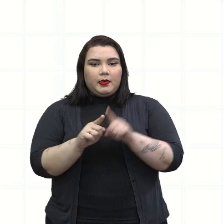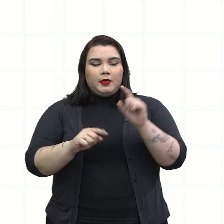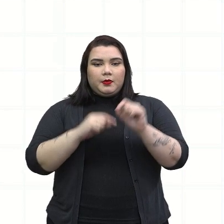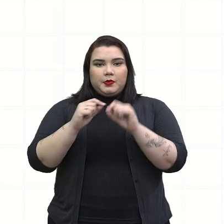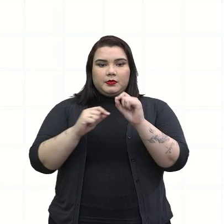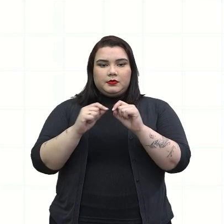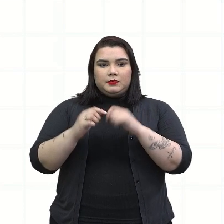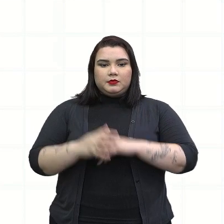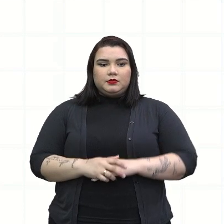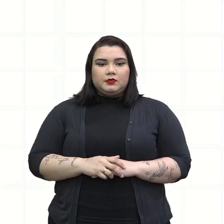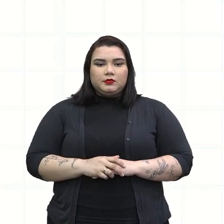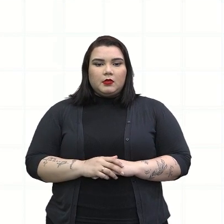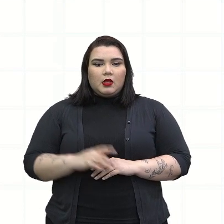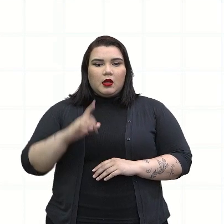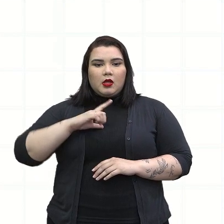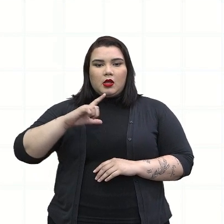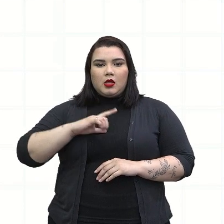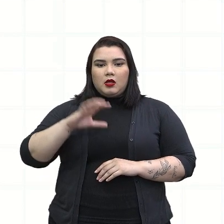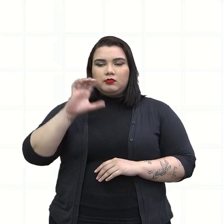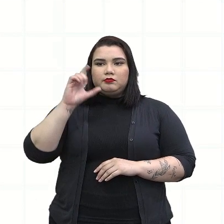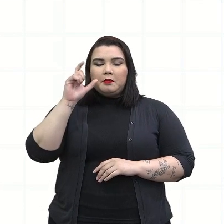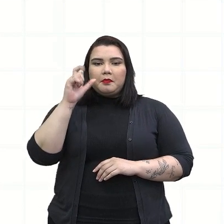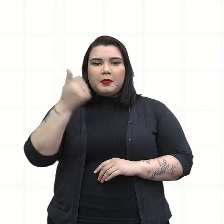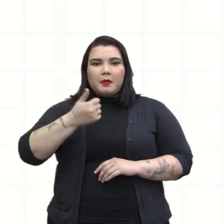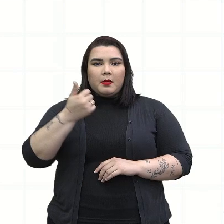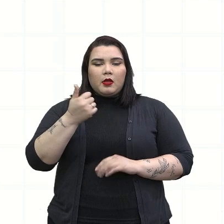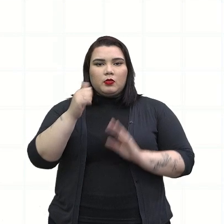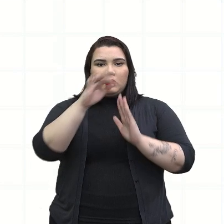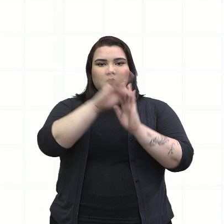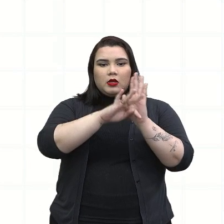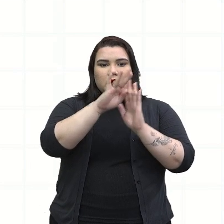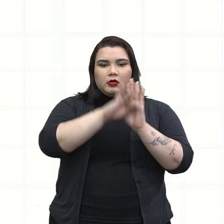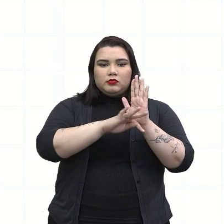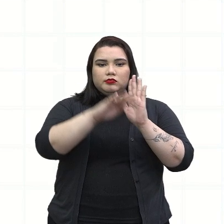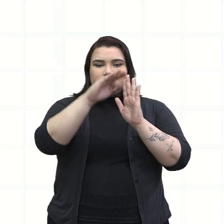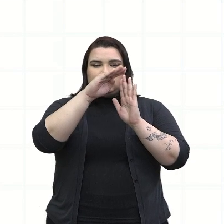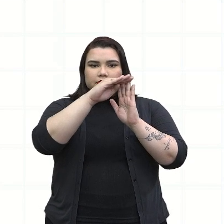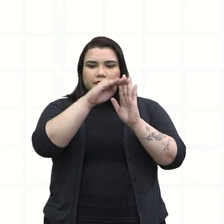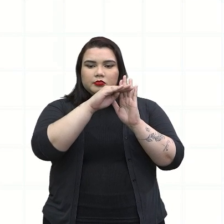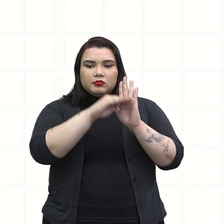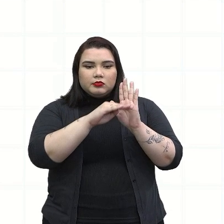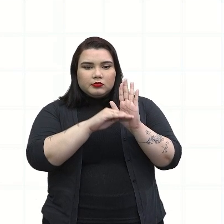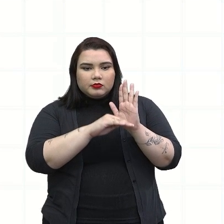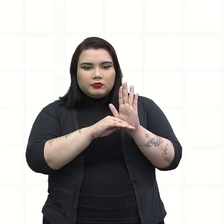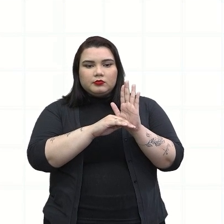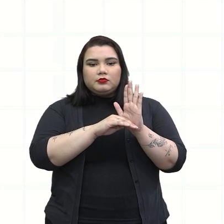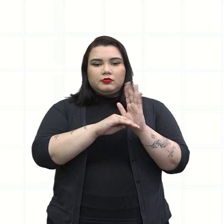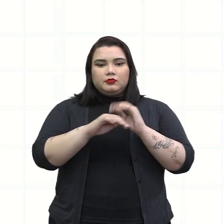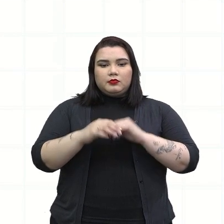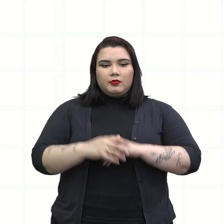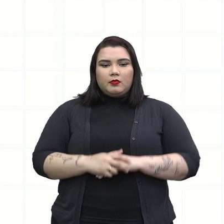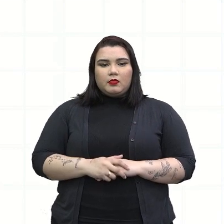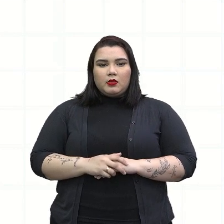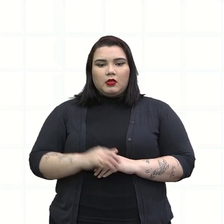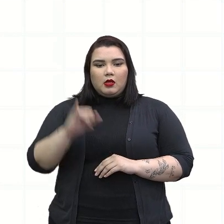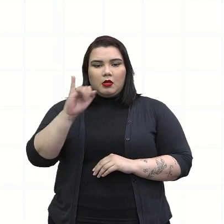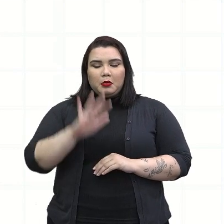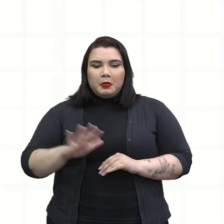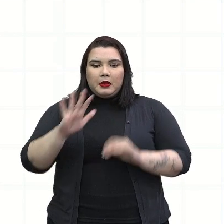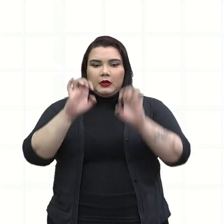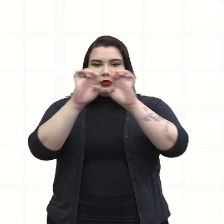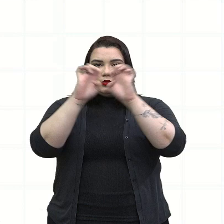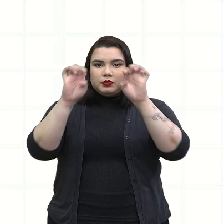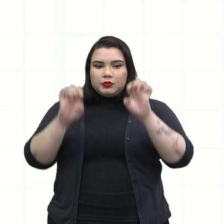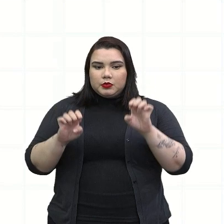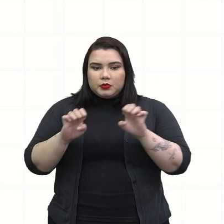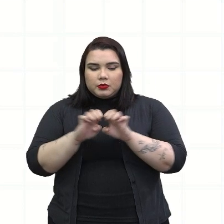pela disposição aqui nós temos ingredient, temos essas imagens, a estrutura